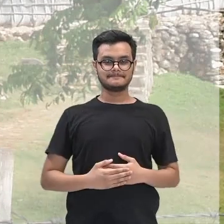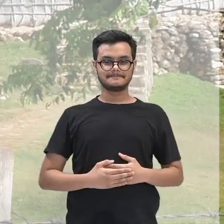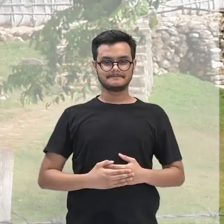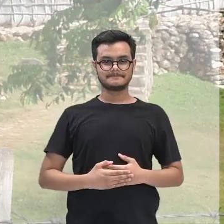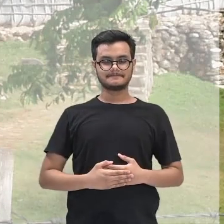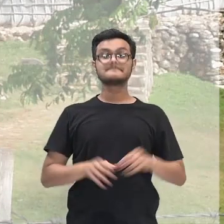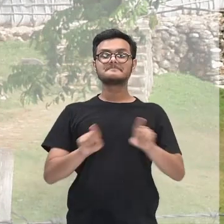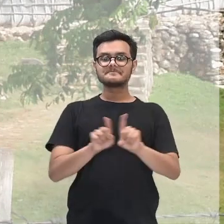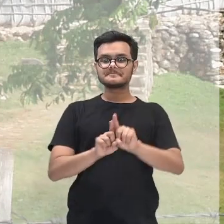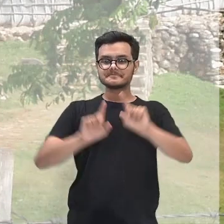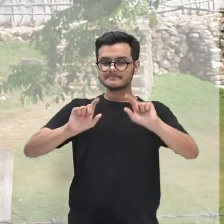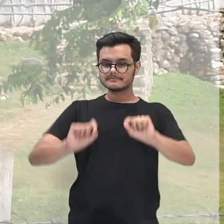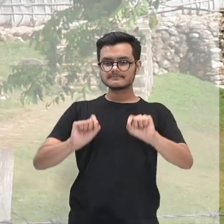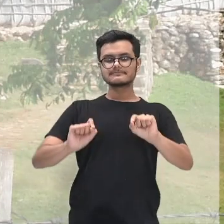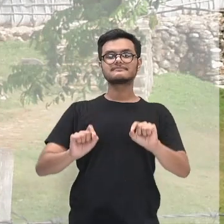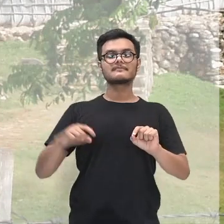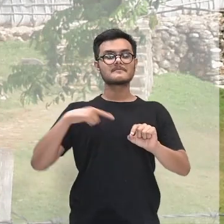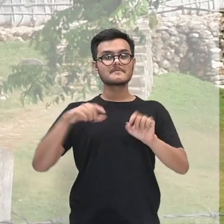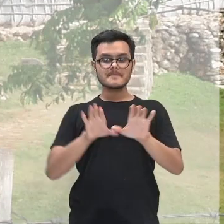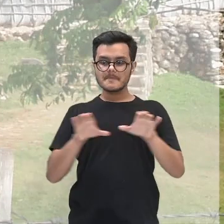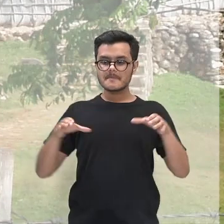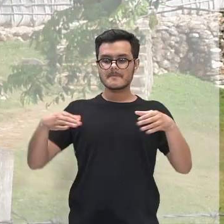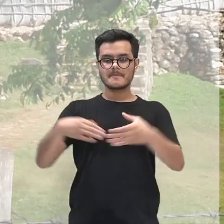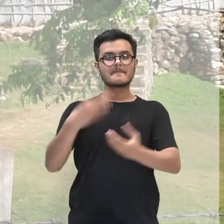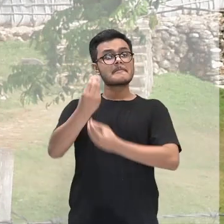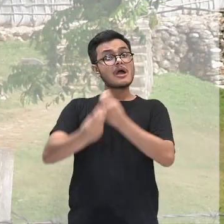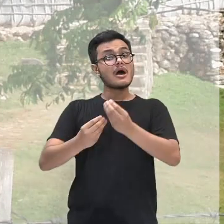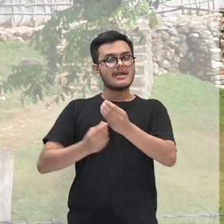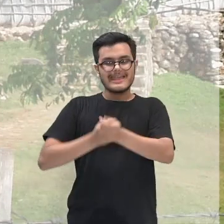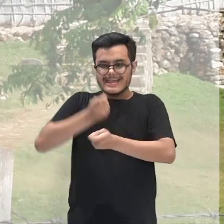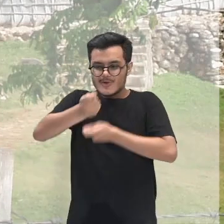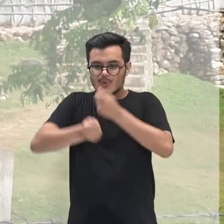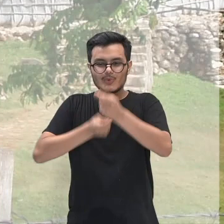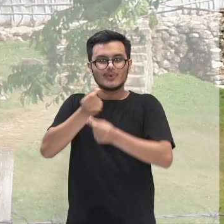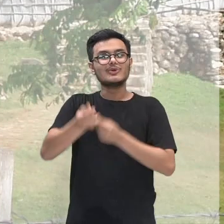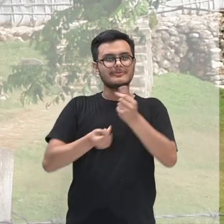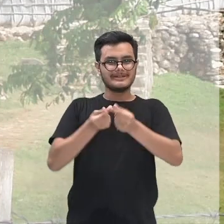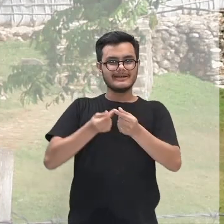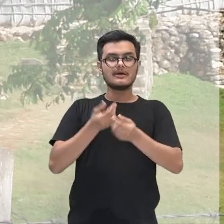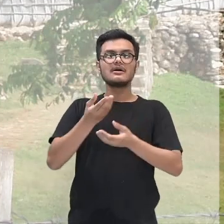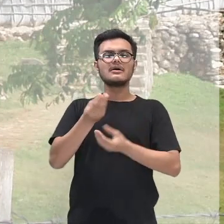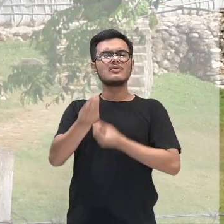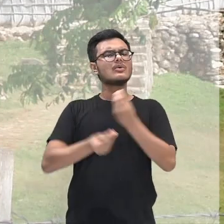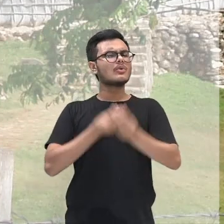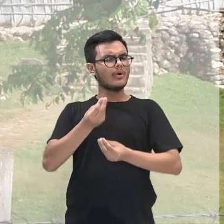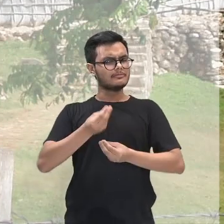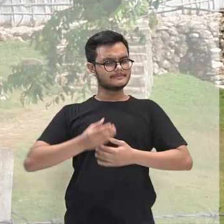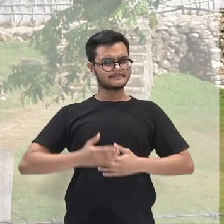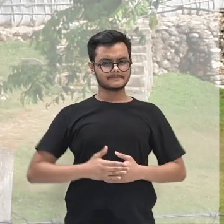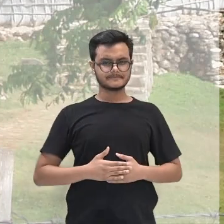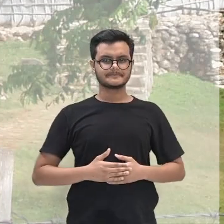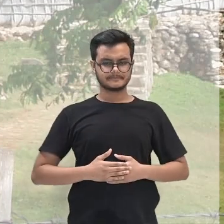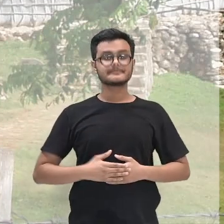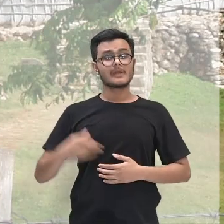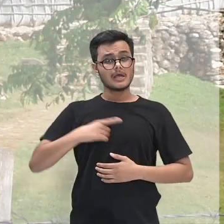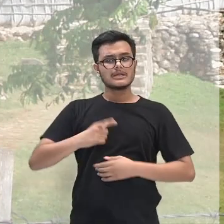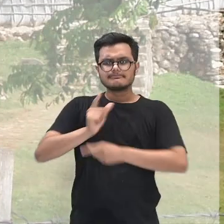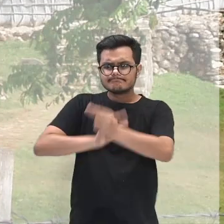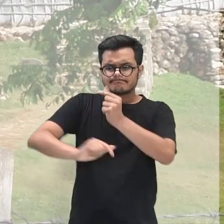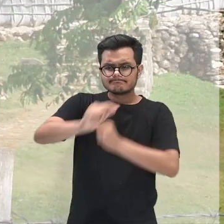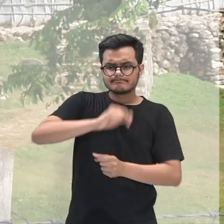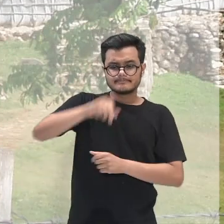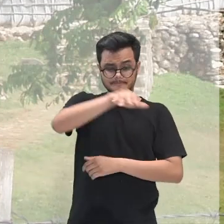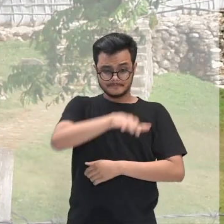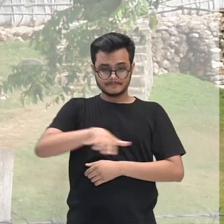uma das características do cacicado, a atividade comercial, né? O comércio. Os cacicados complexos participavam de um comércio